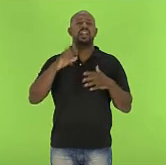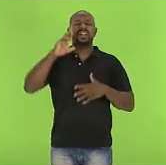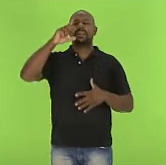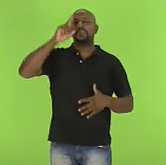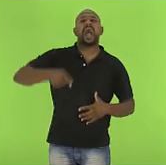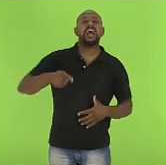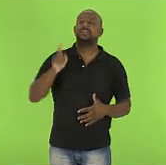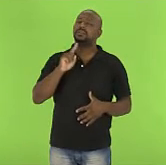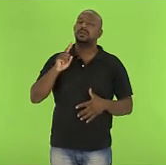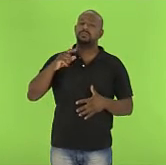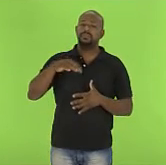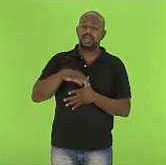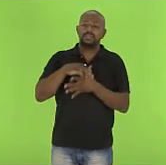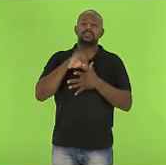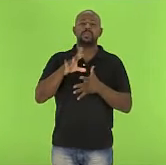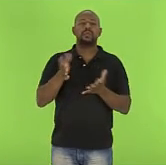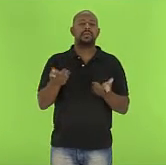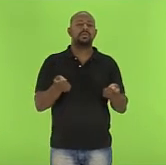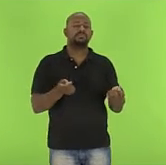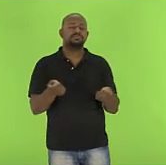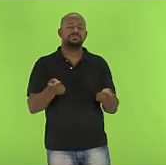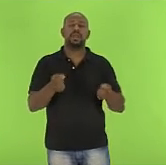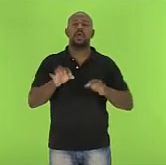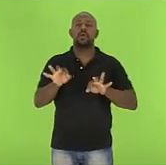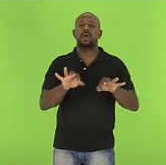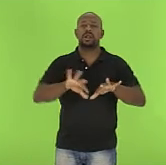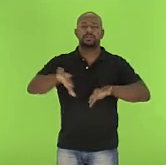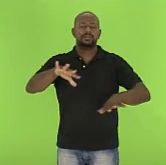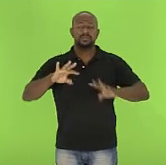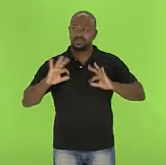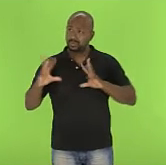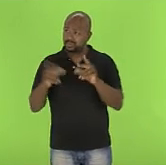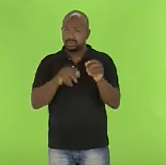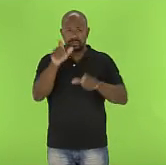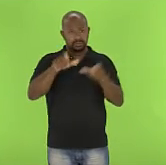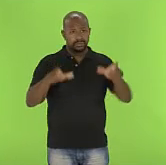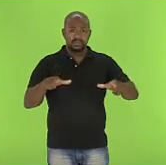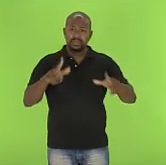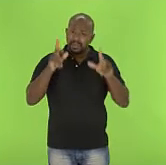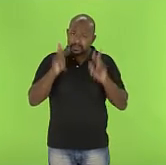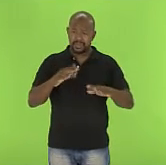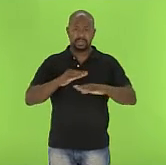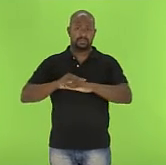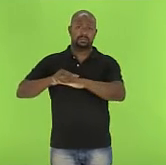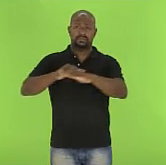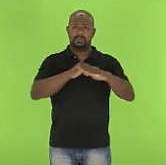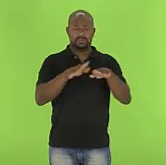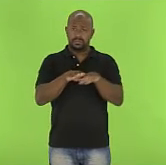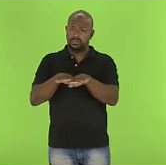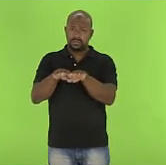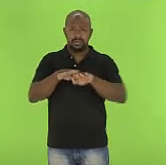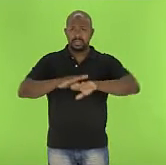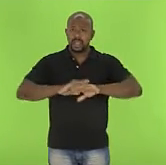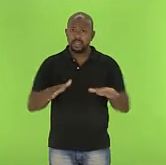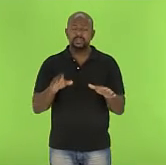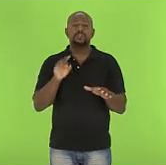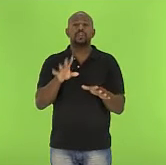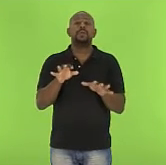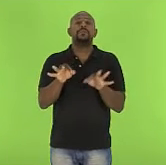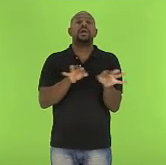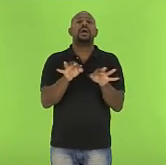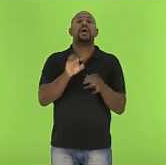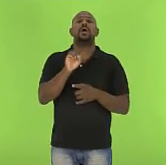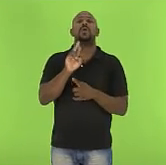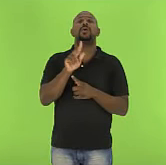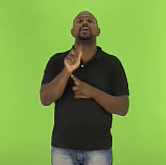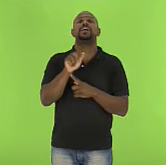horizontal, uma hierarquia organizacional, Sim. onde todas as pessoas estão no mesmo patamar. É simplesmente